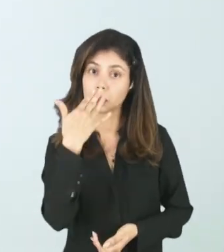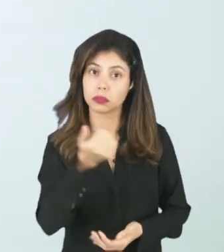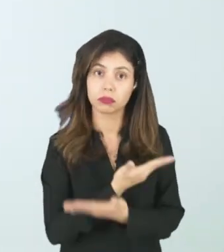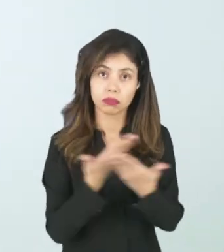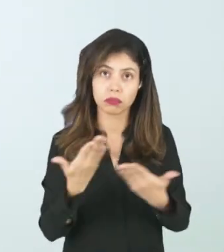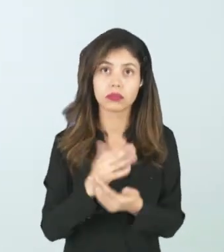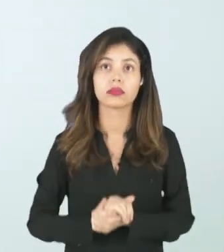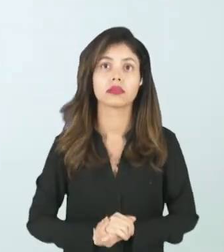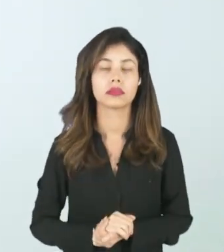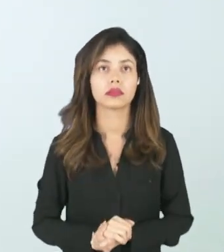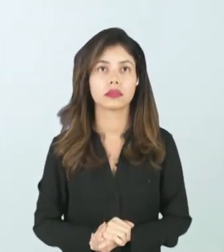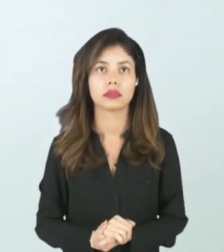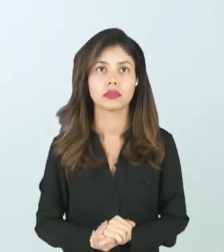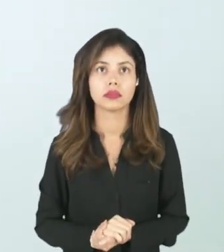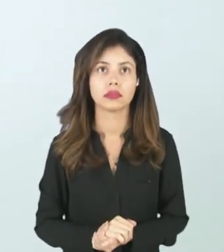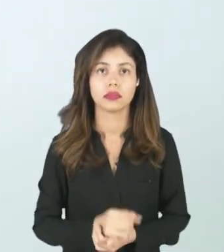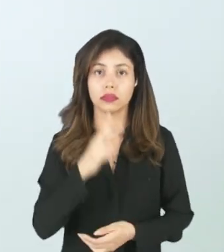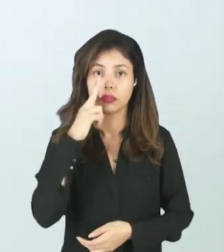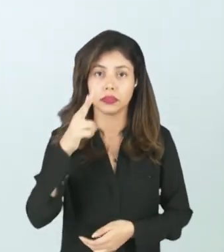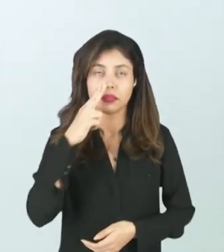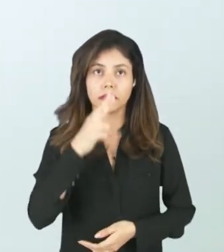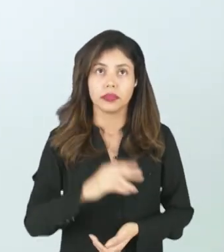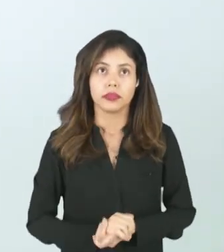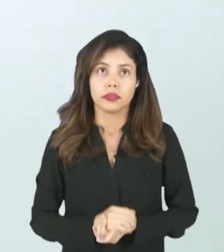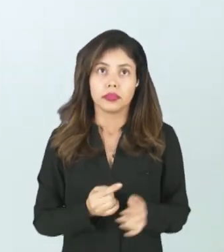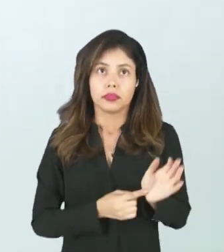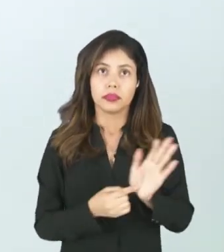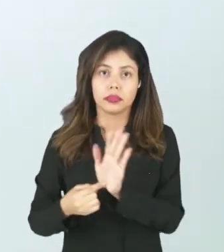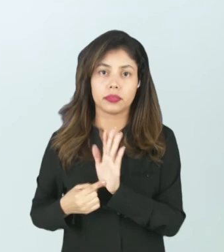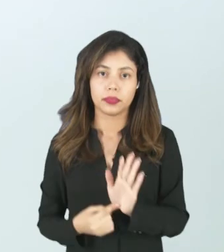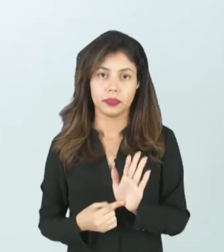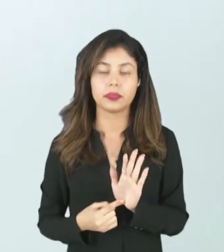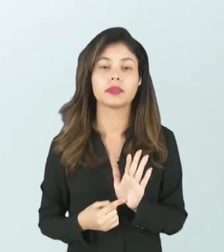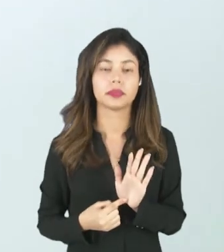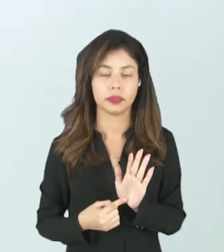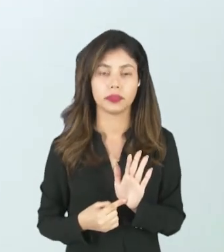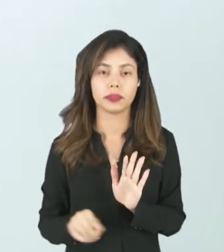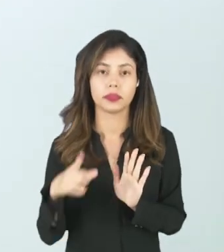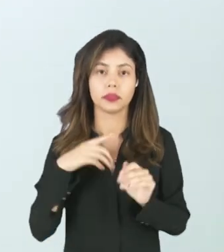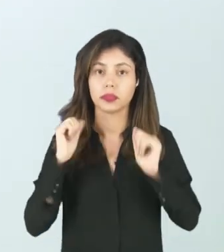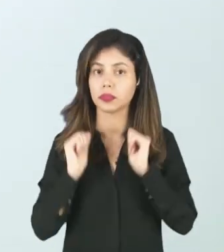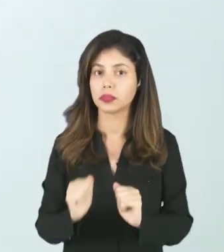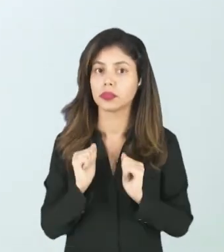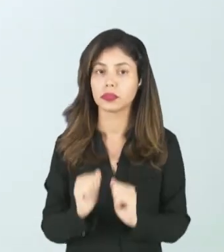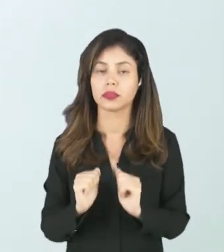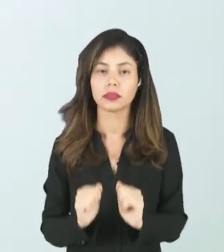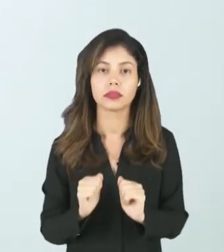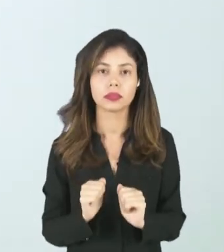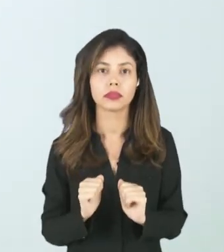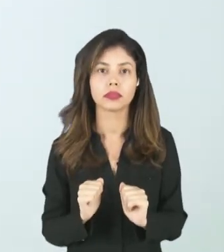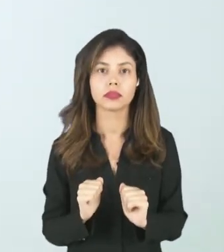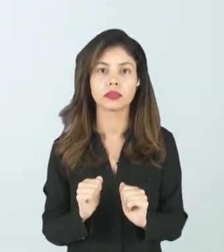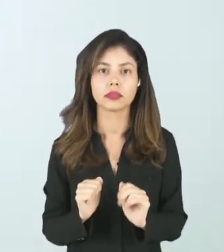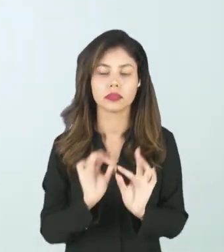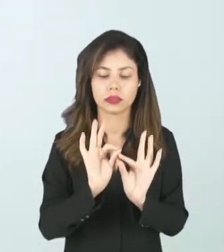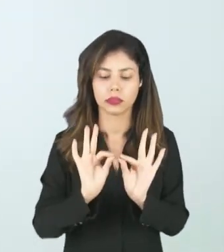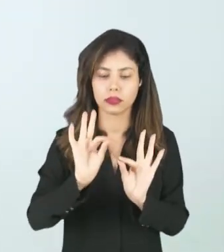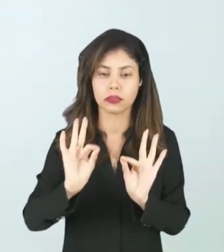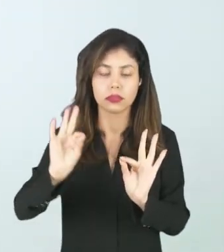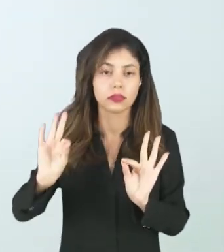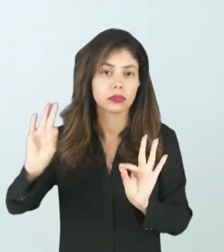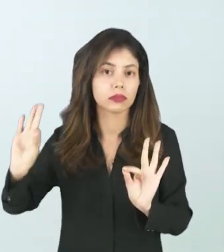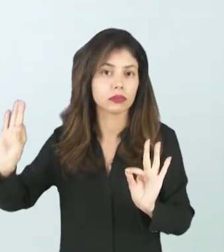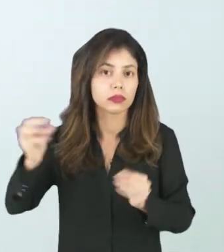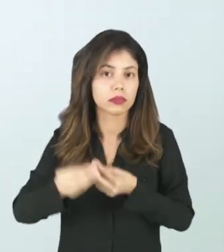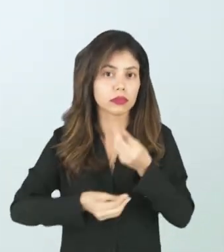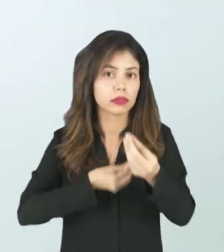na plataforma Eduque, faça as atividades complementares. Se persistir a dúvida, procure o seu professor ou recorra a esse